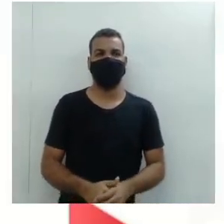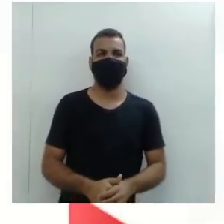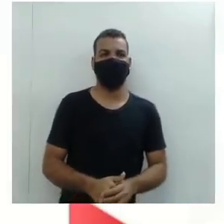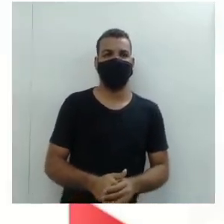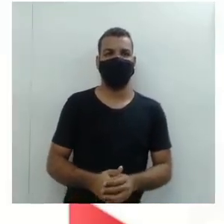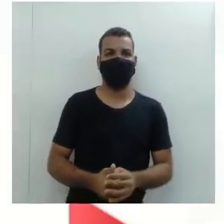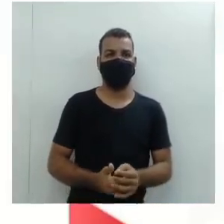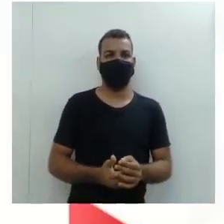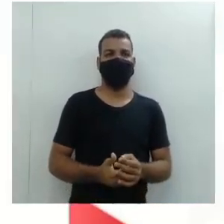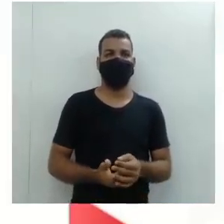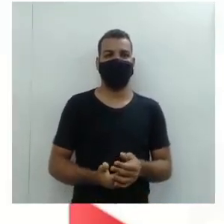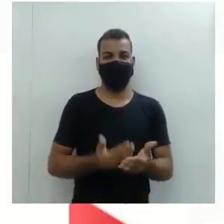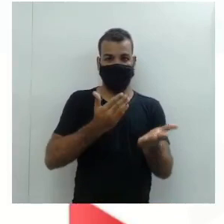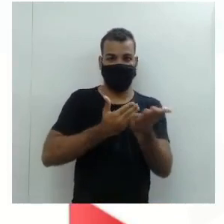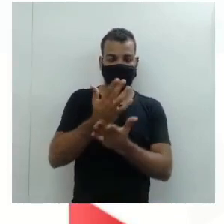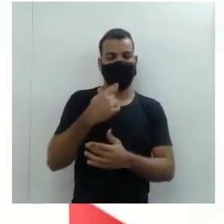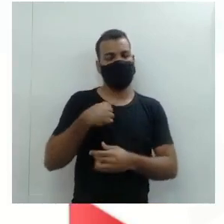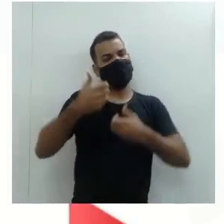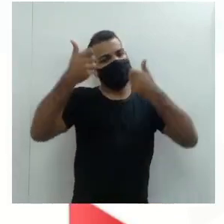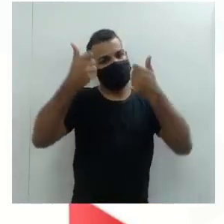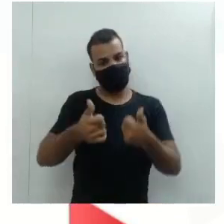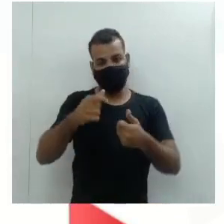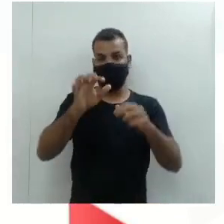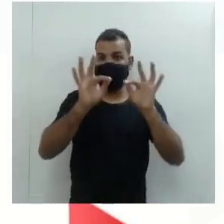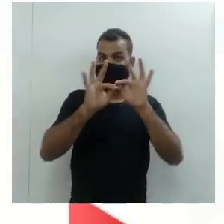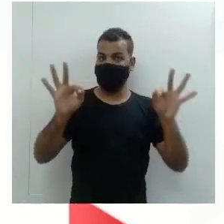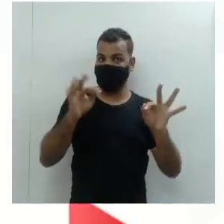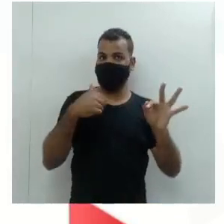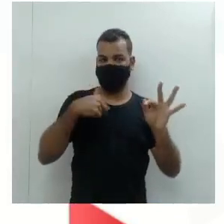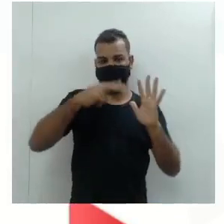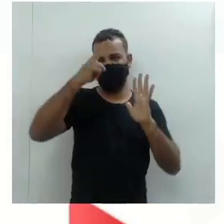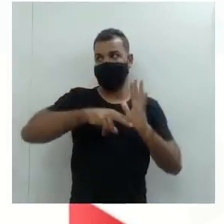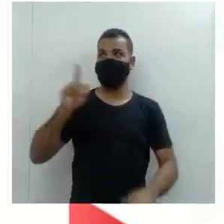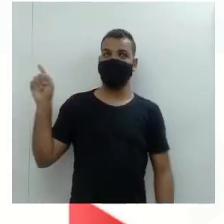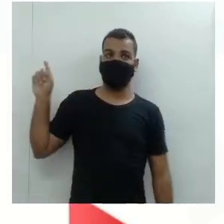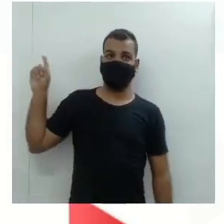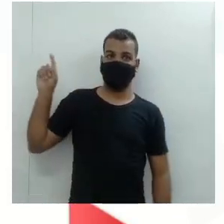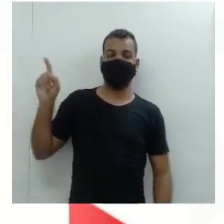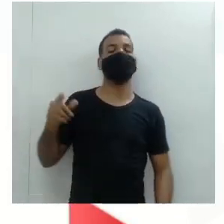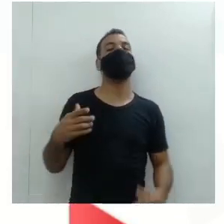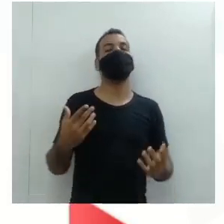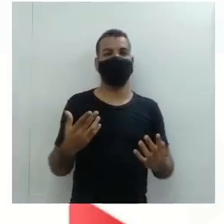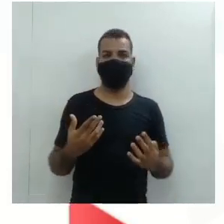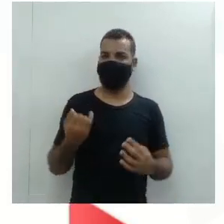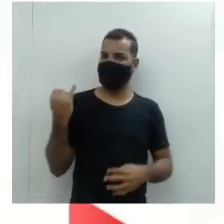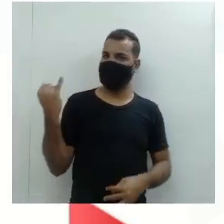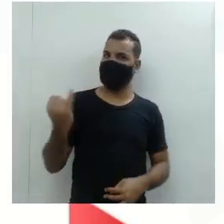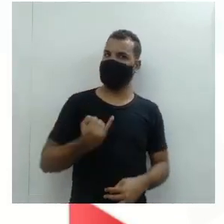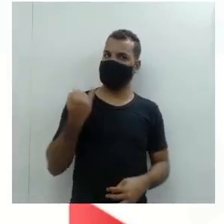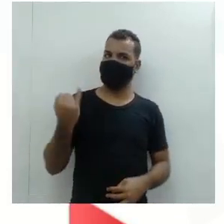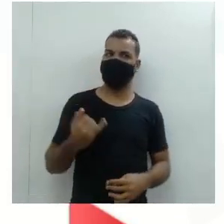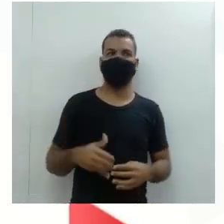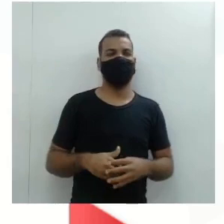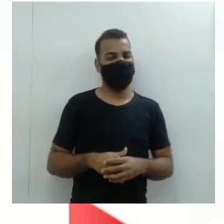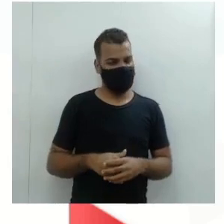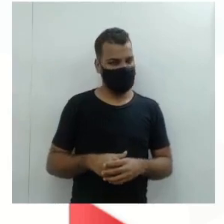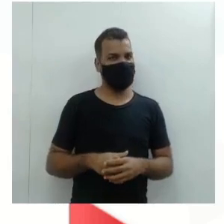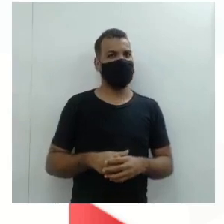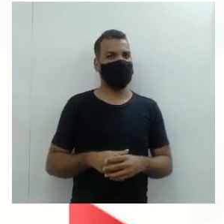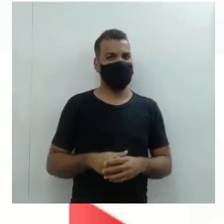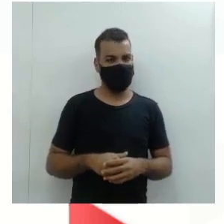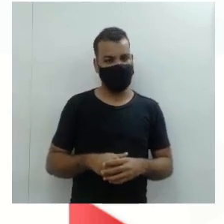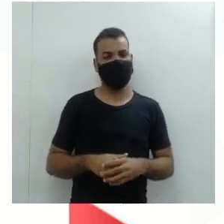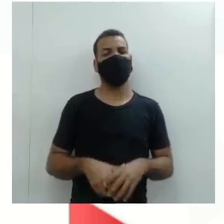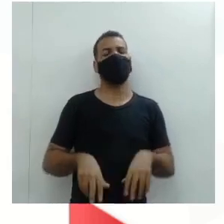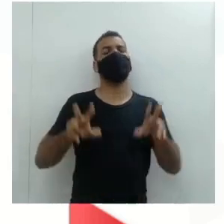Eu gostaria de salientar que essa frase que eu vou ler, justamente ela tem um peso nessa questão que nós falamos sobre